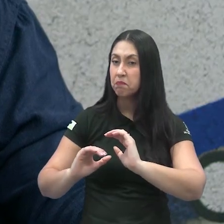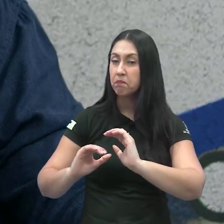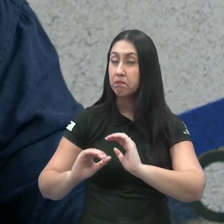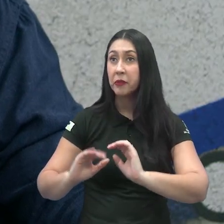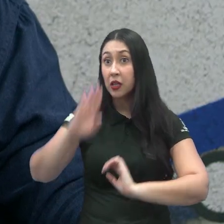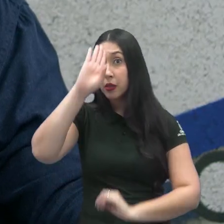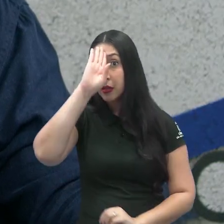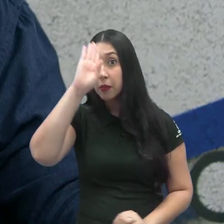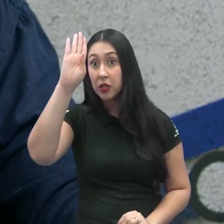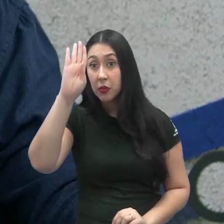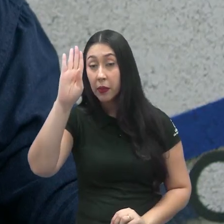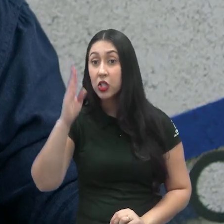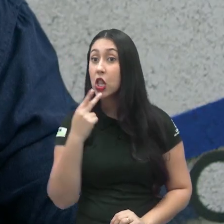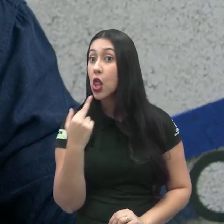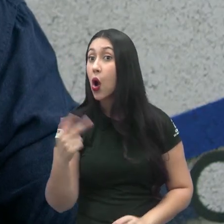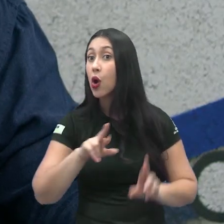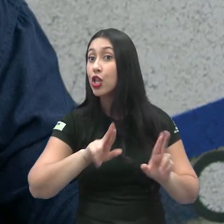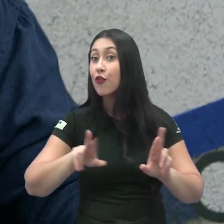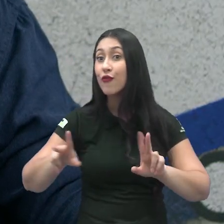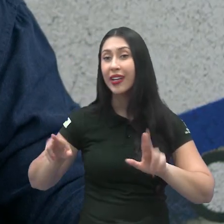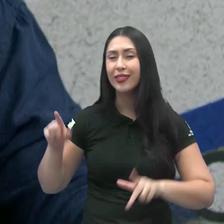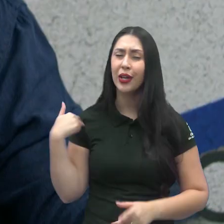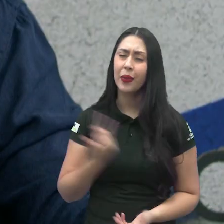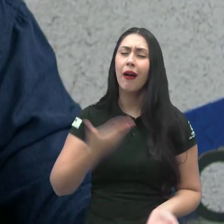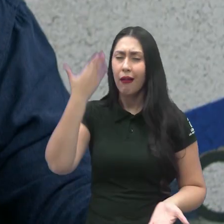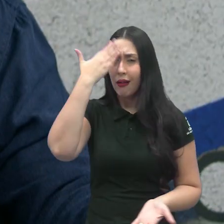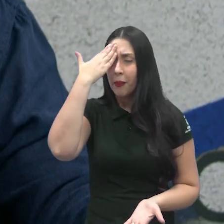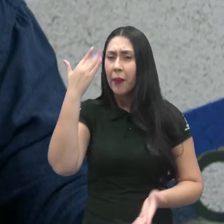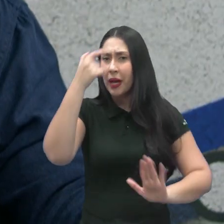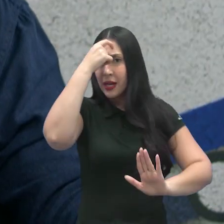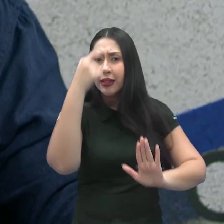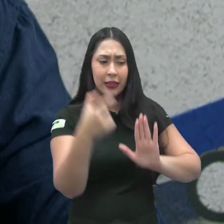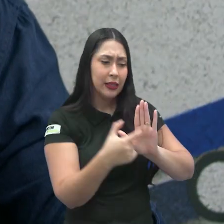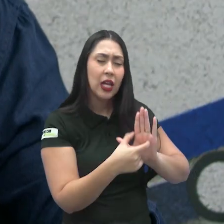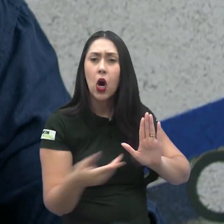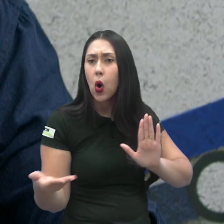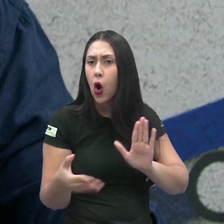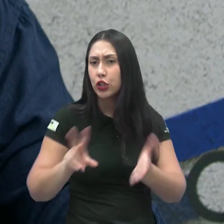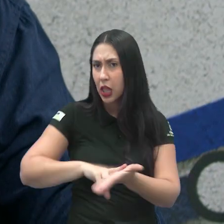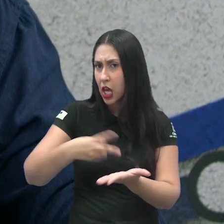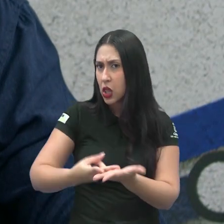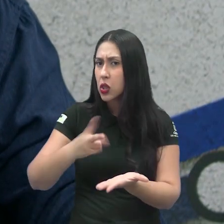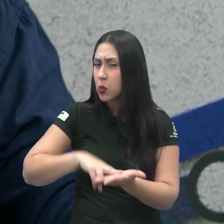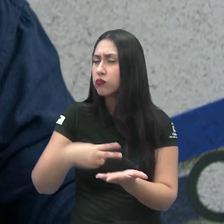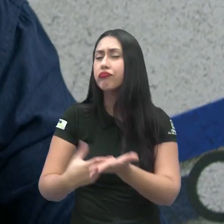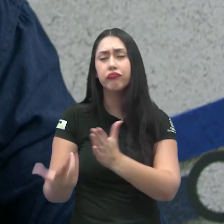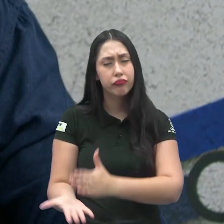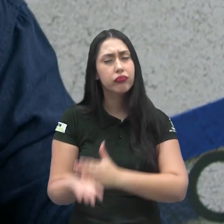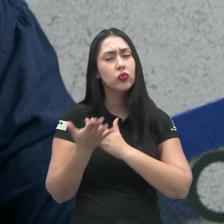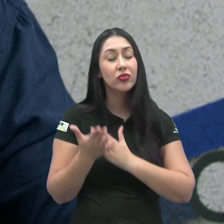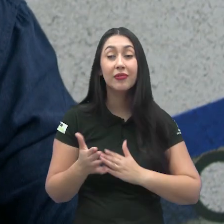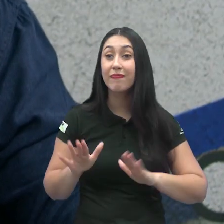bem, principalmente mais em outros idiomas. A gente entende que com a inteligência artificial e os mecanismos de tradução